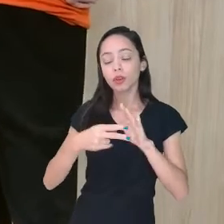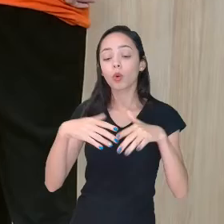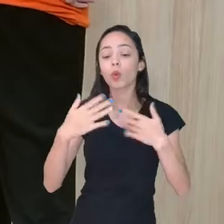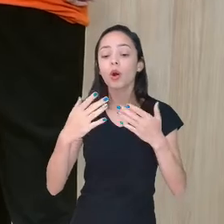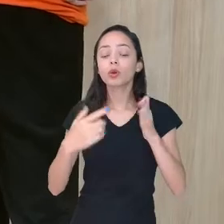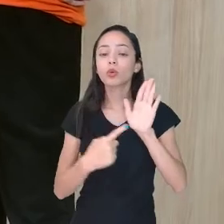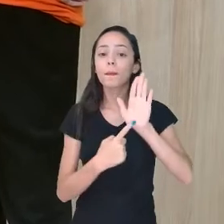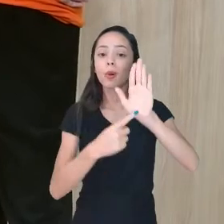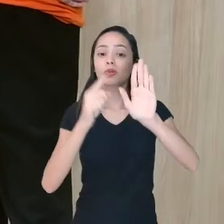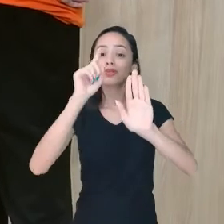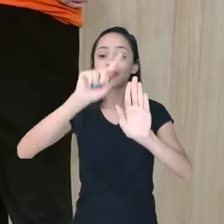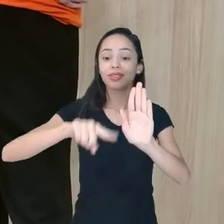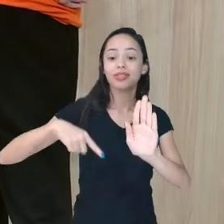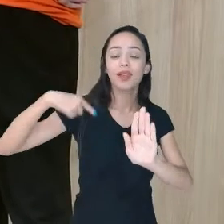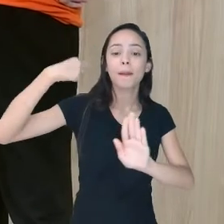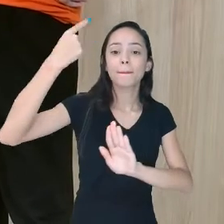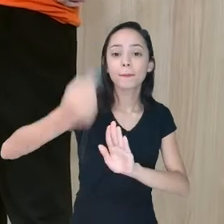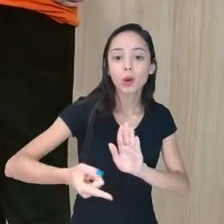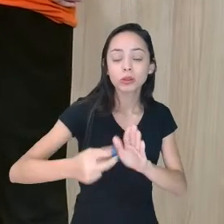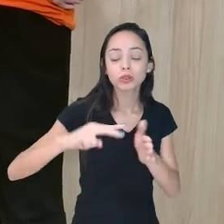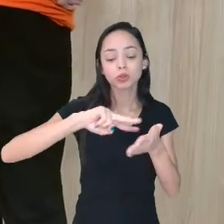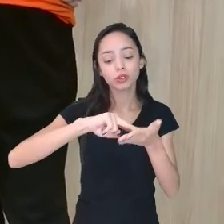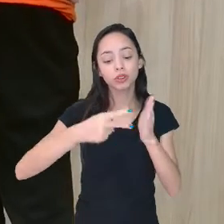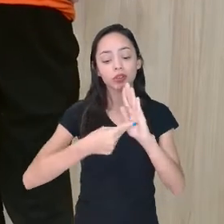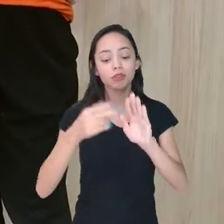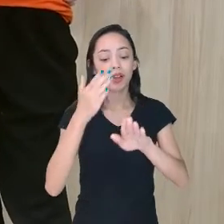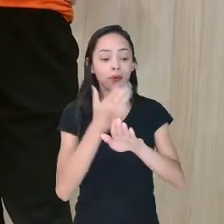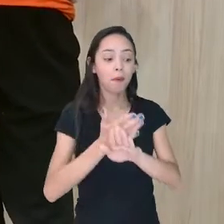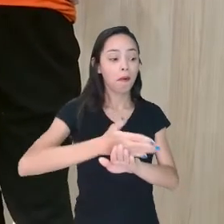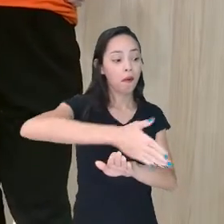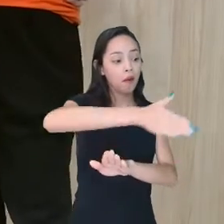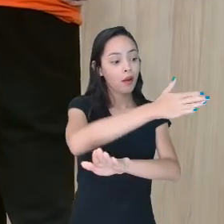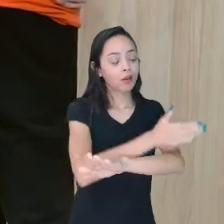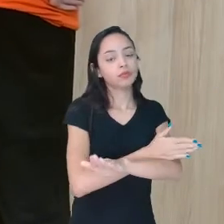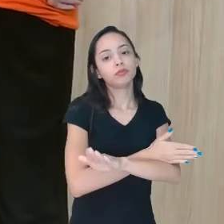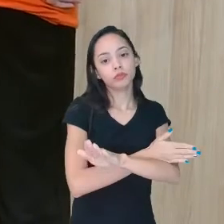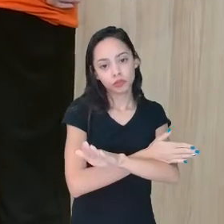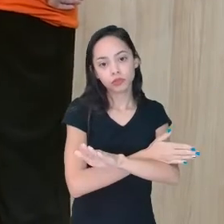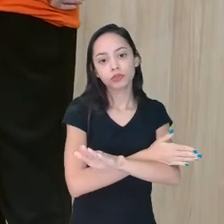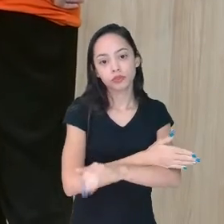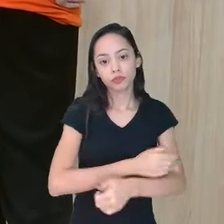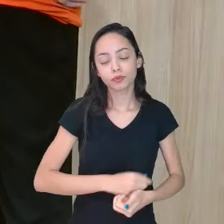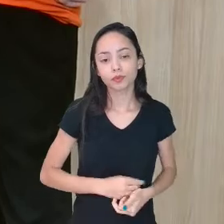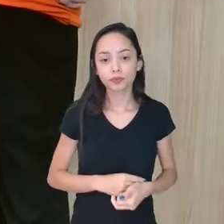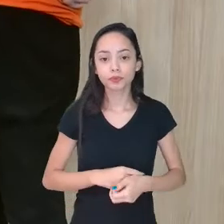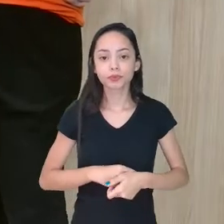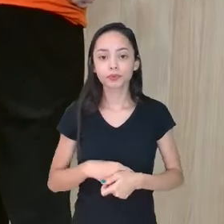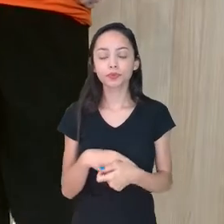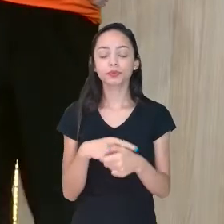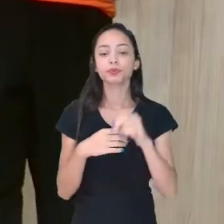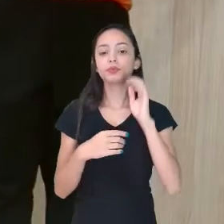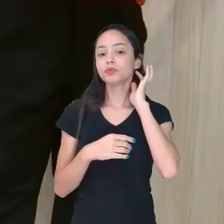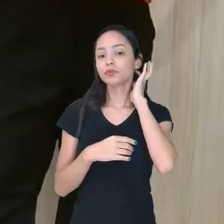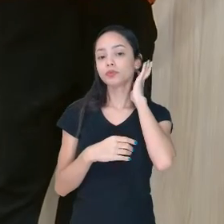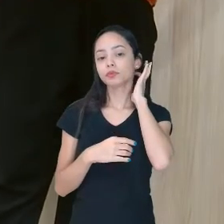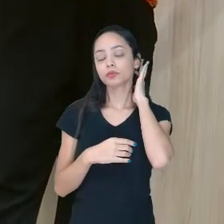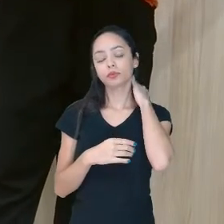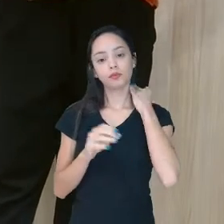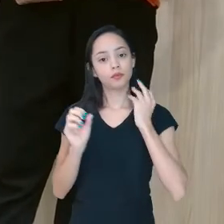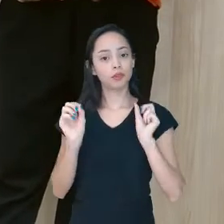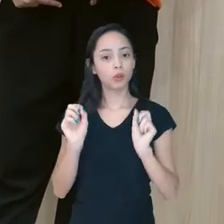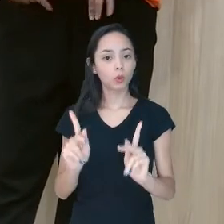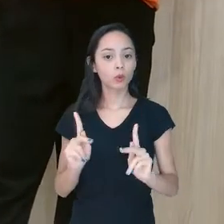depois e um outro significado quando anteposto, quando ele está antes ao substantivo,